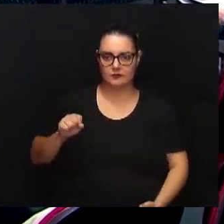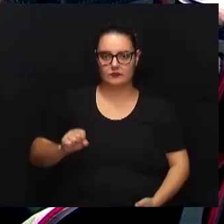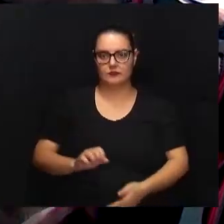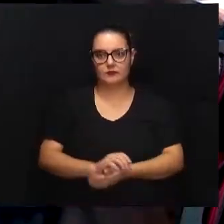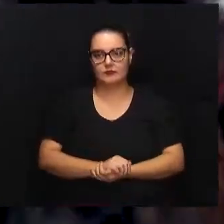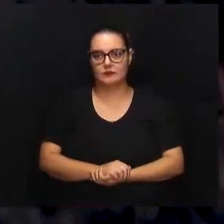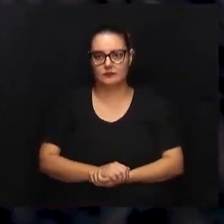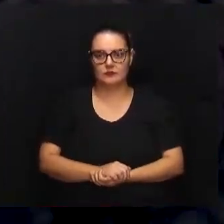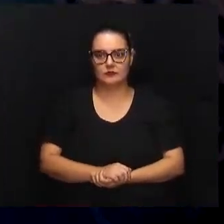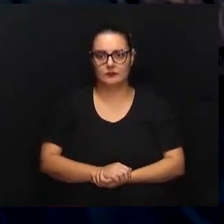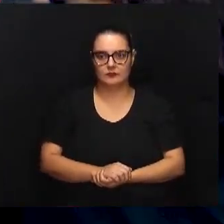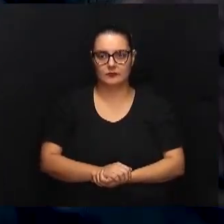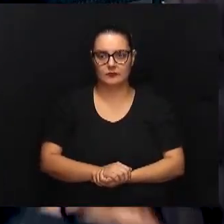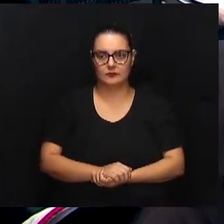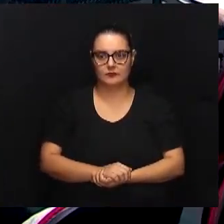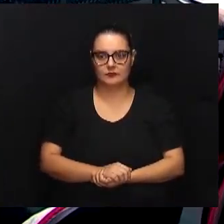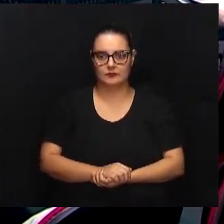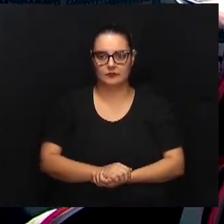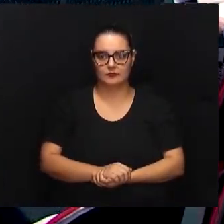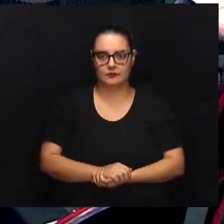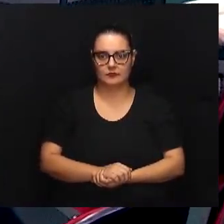passar a palavra agora para o Douglas.